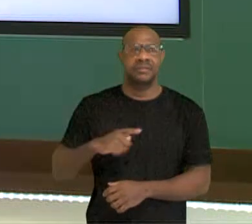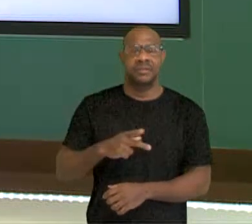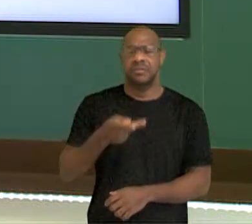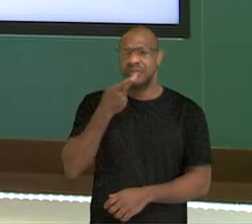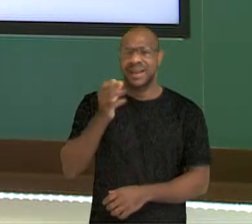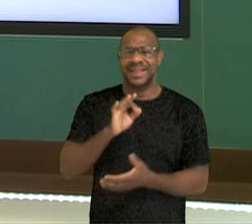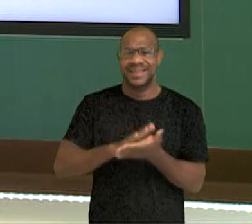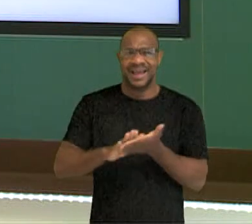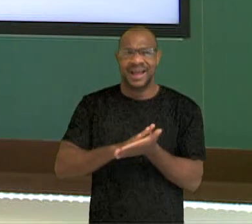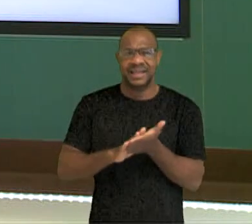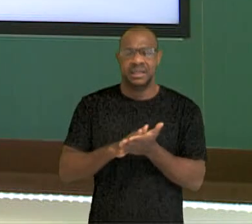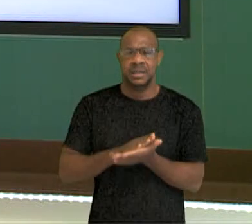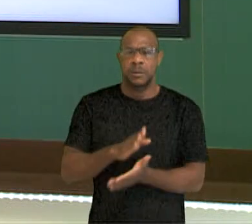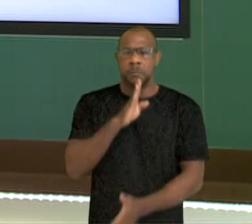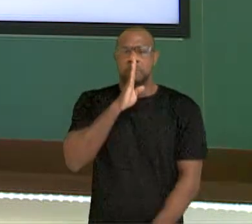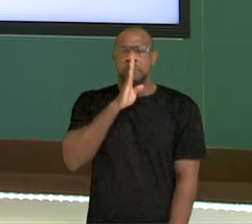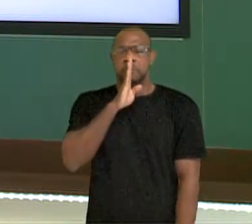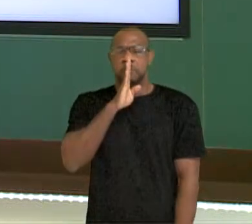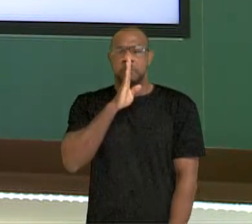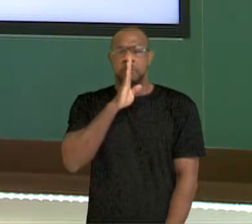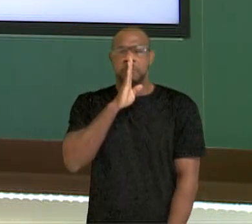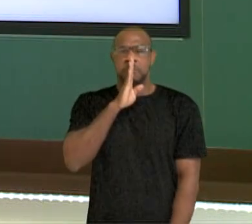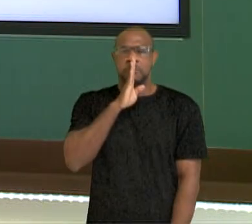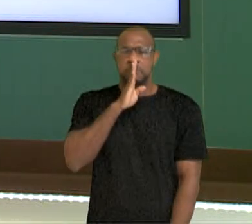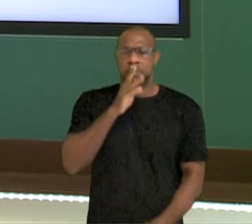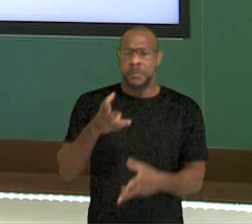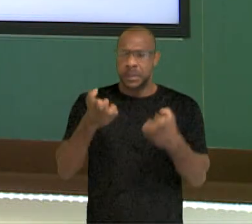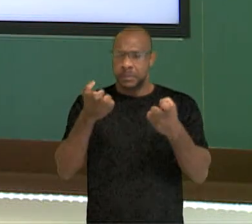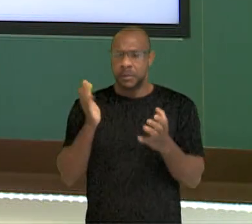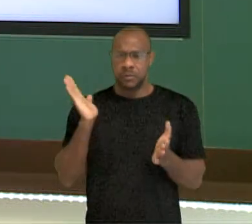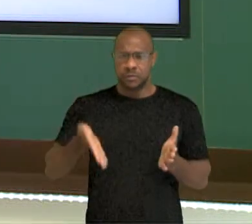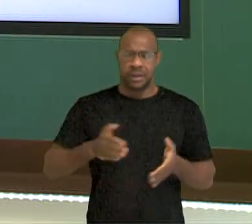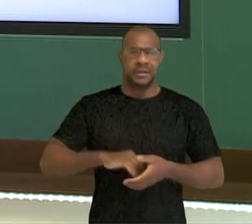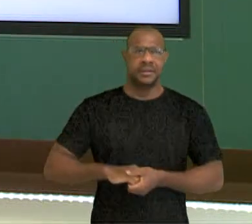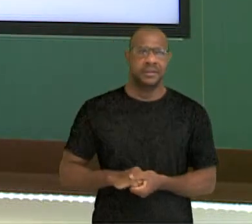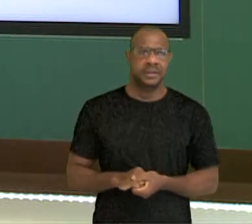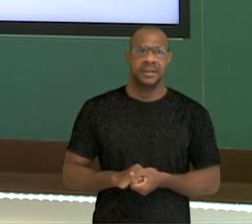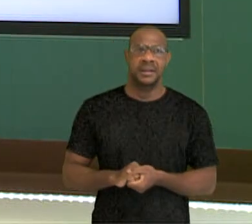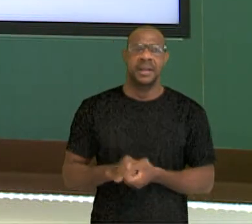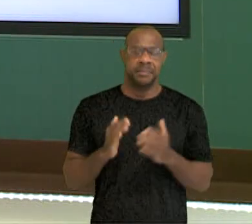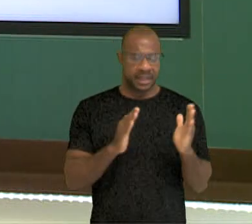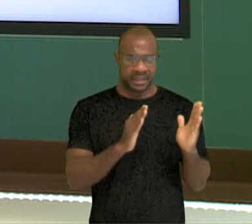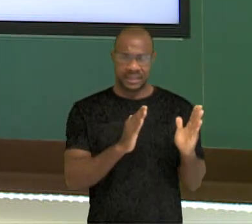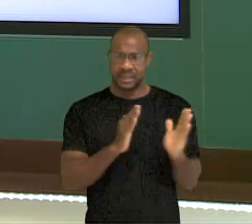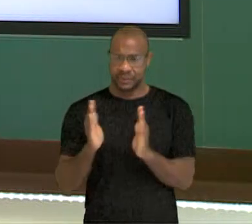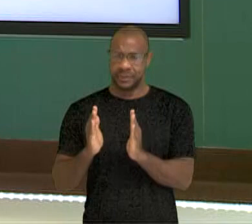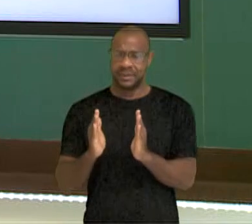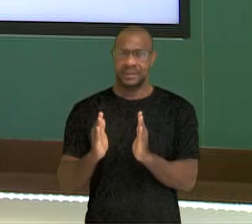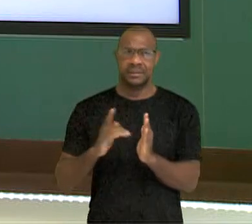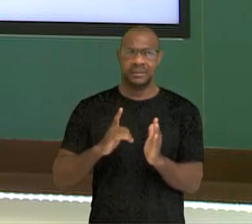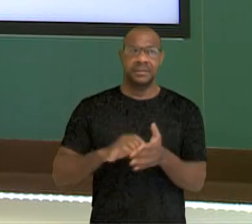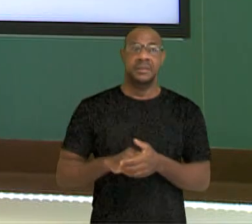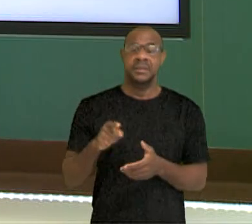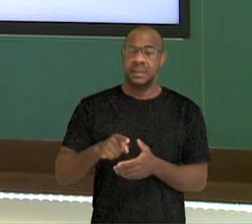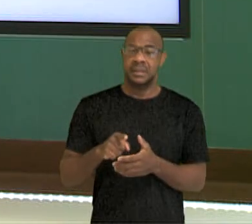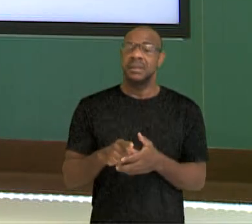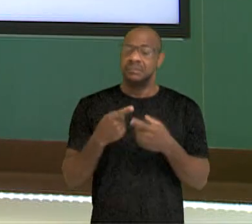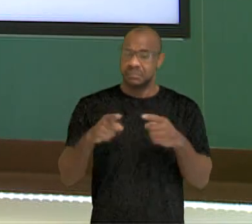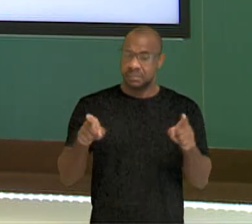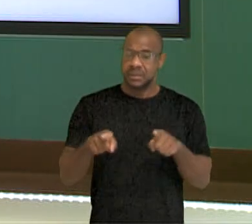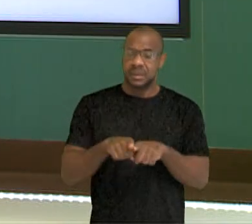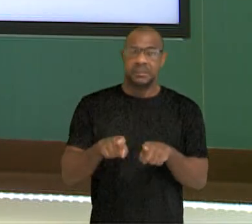boca velada é ouvi-lo já. É uma sequência de contradições que nós reconhecemos aqui e nesta canção. Fiquem